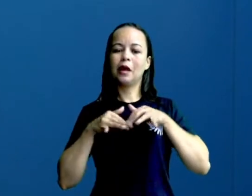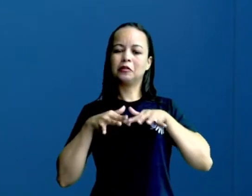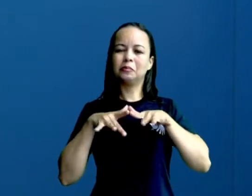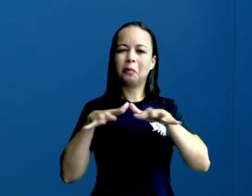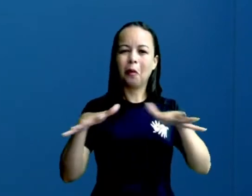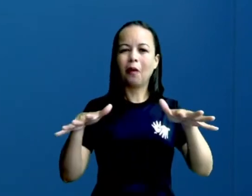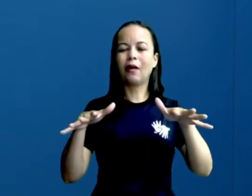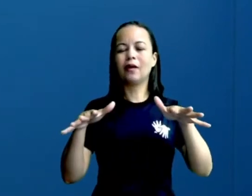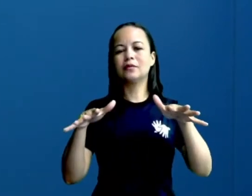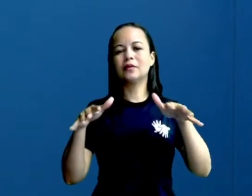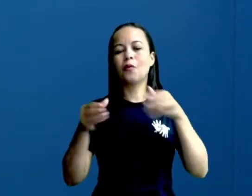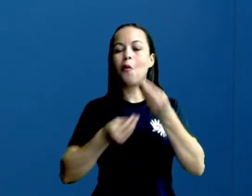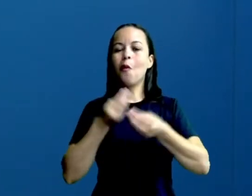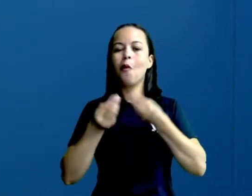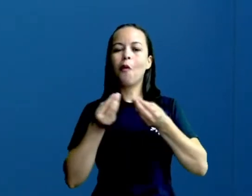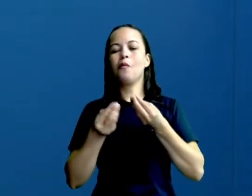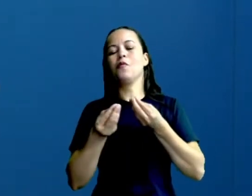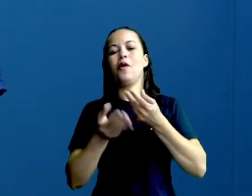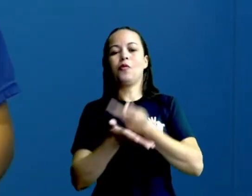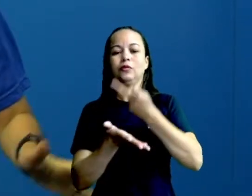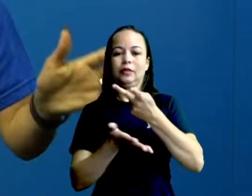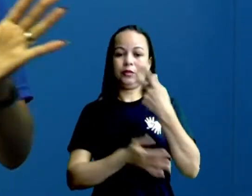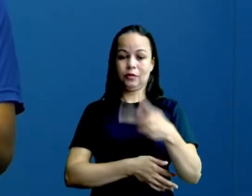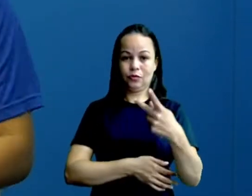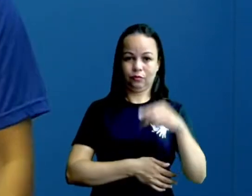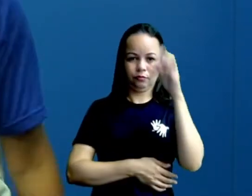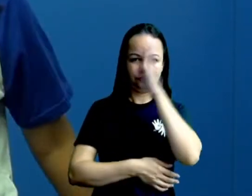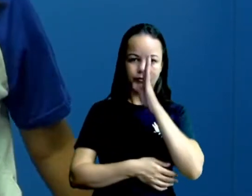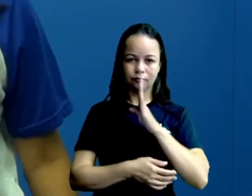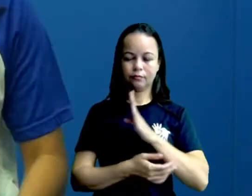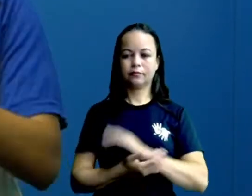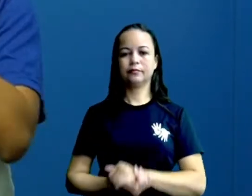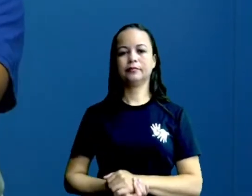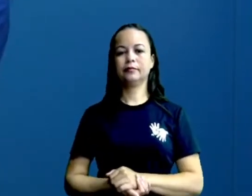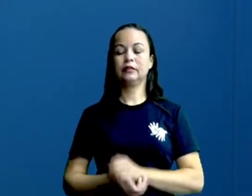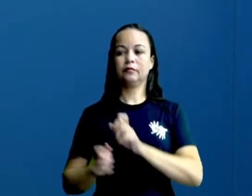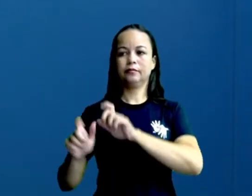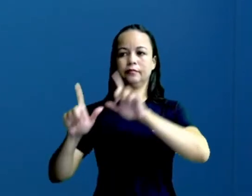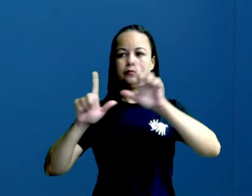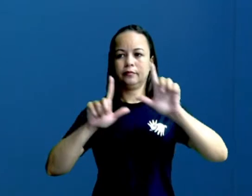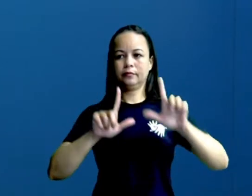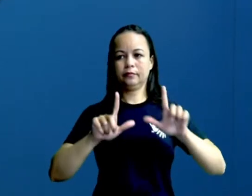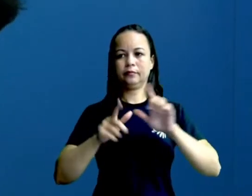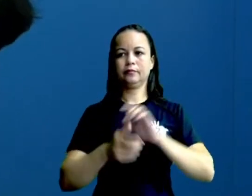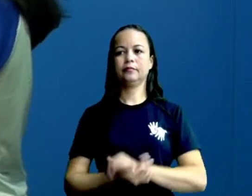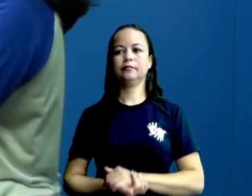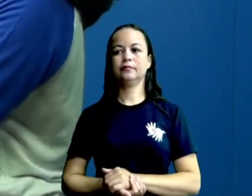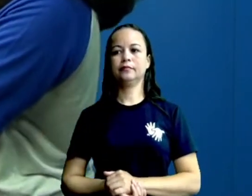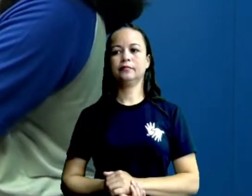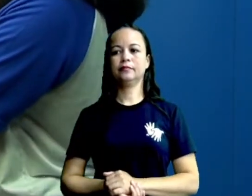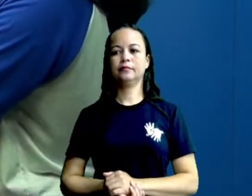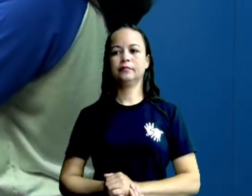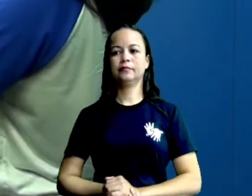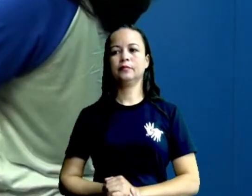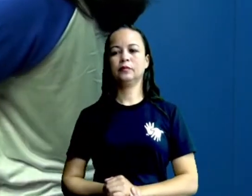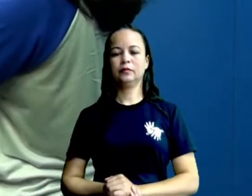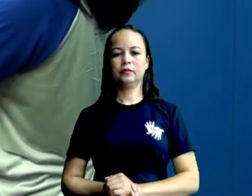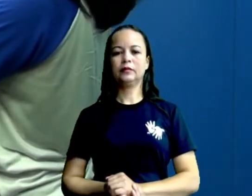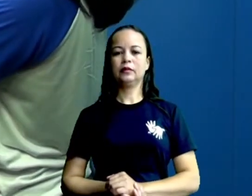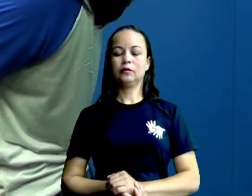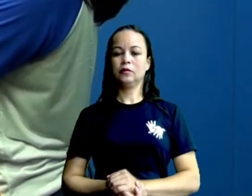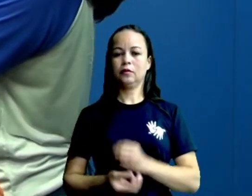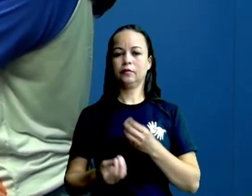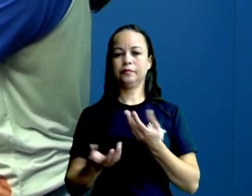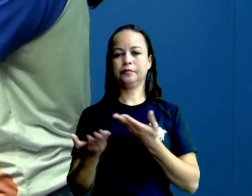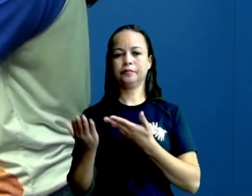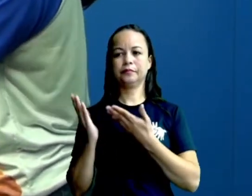exploração, como foi que se deu dentro do nosso Brasil. Vamos ver aqui a próxima lâmina para a gente ver, próximo slide, para a gente ver como é que vai